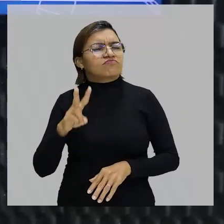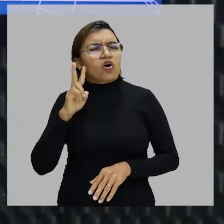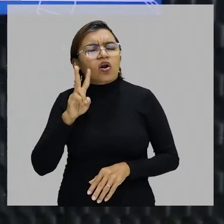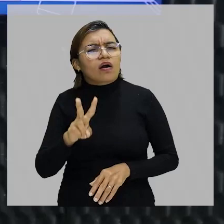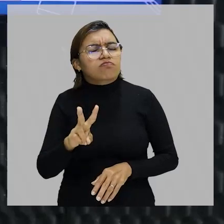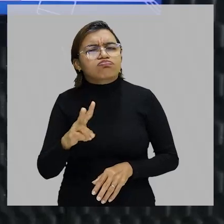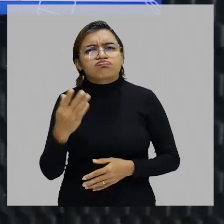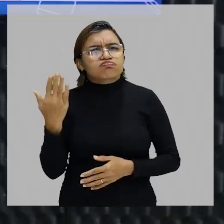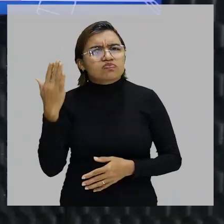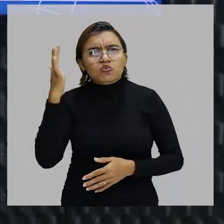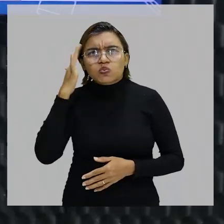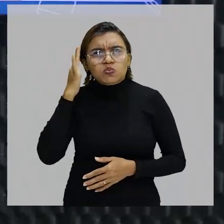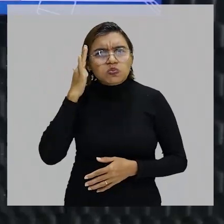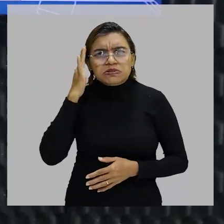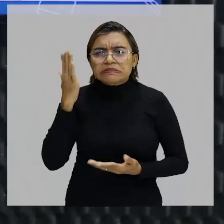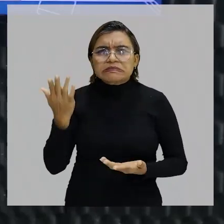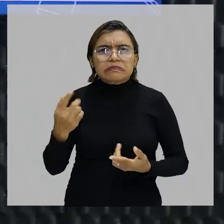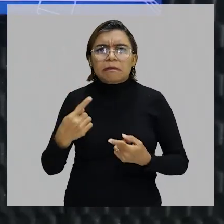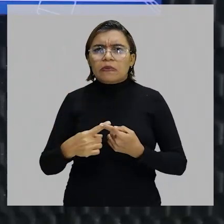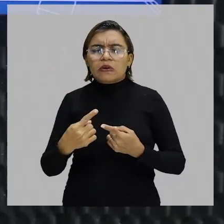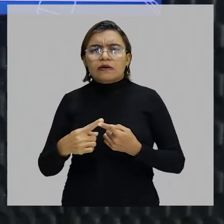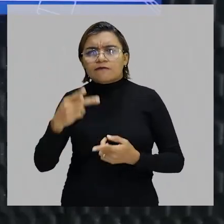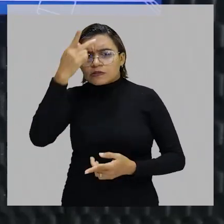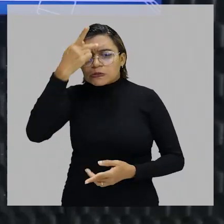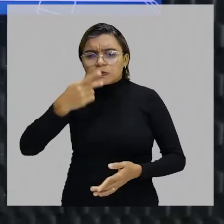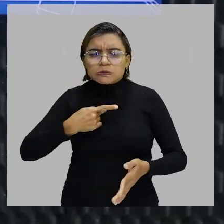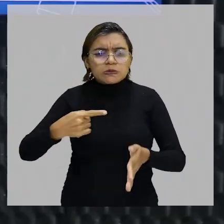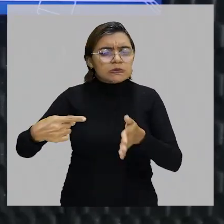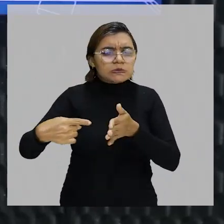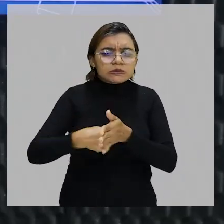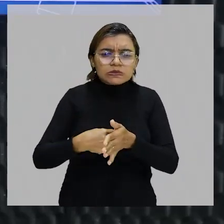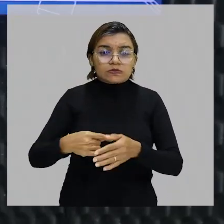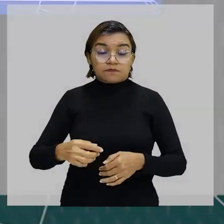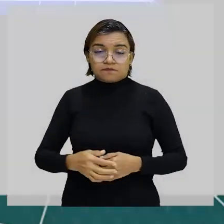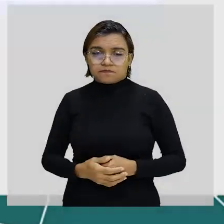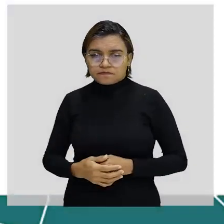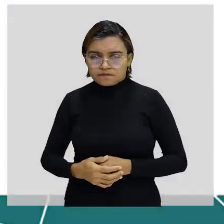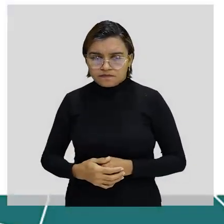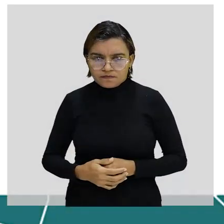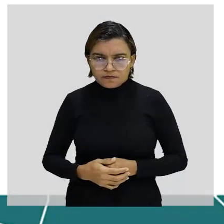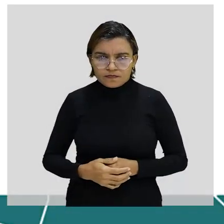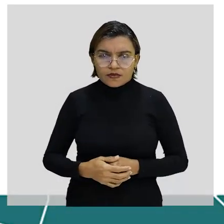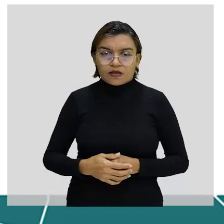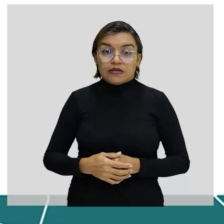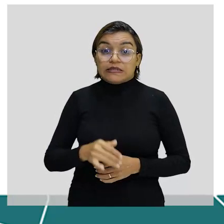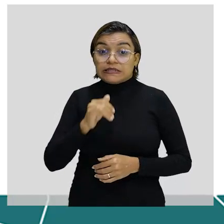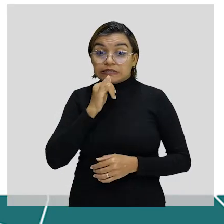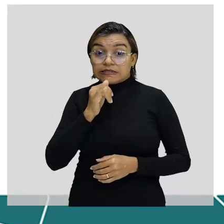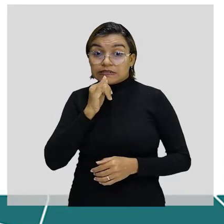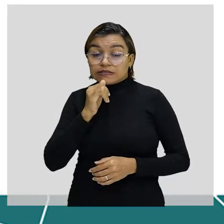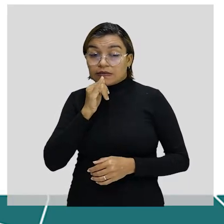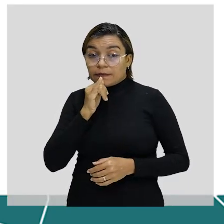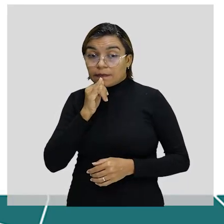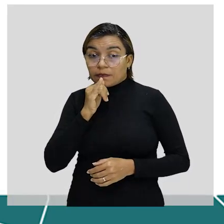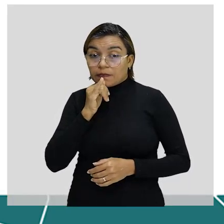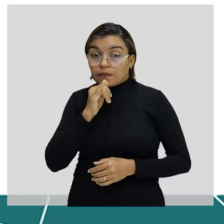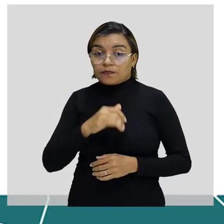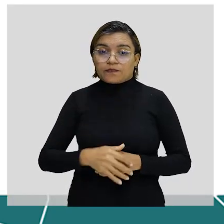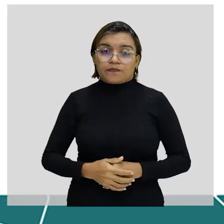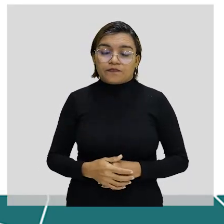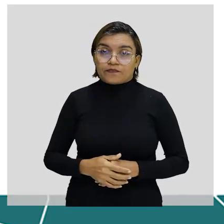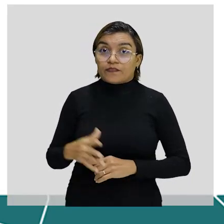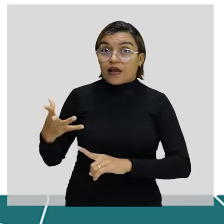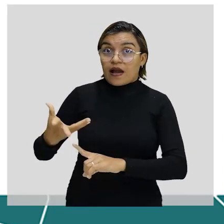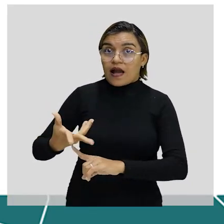vendo? O objetivo é você se questionar. Da videoarte, a gente entra num dos conceitos mais complicados da arte, que é chamado de